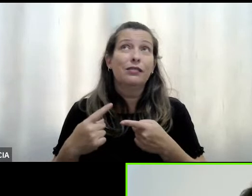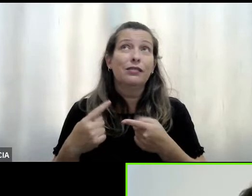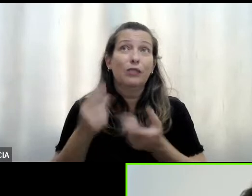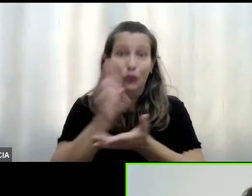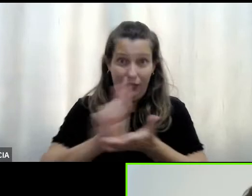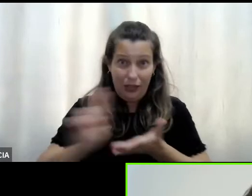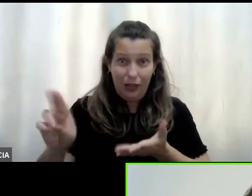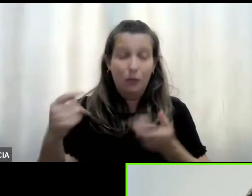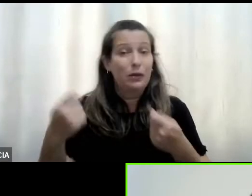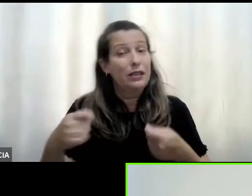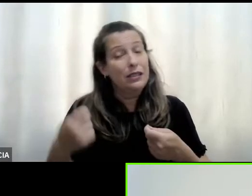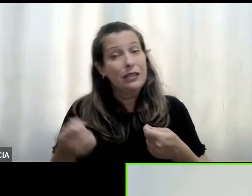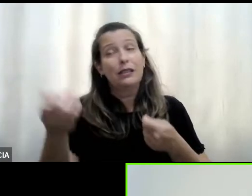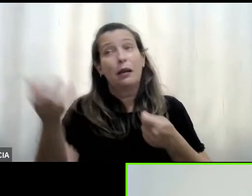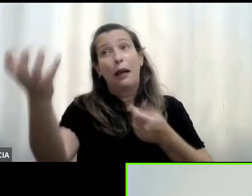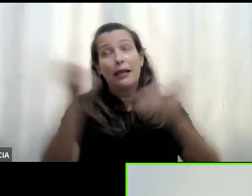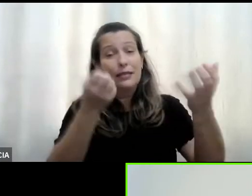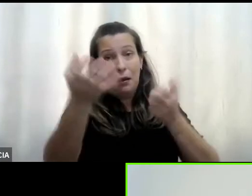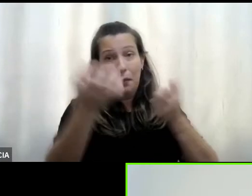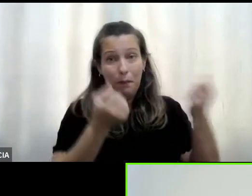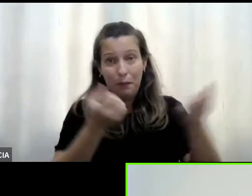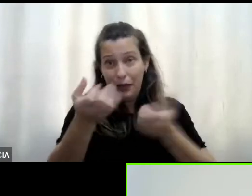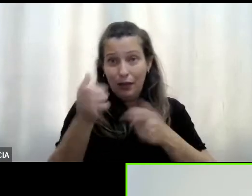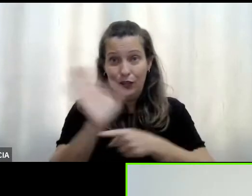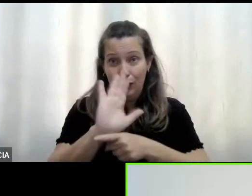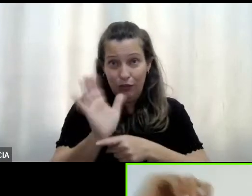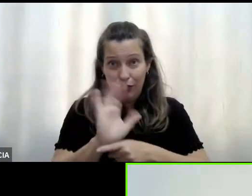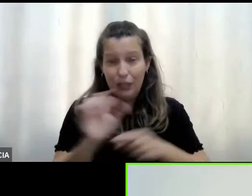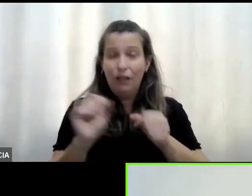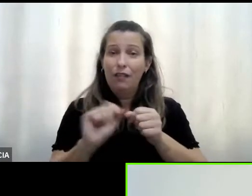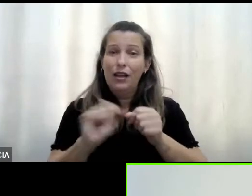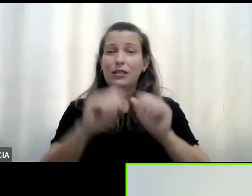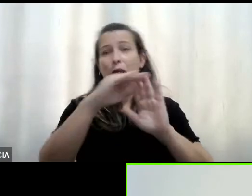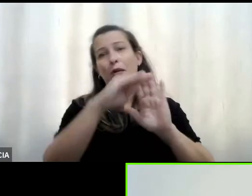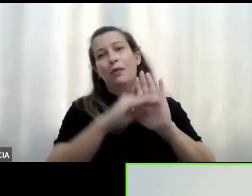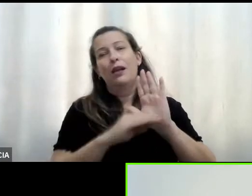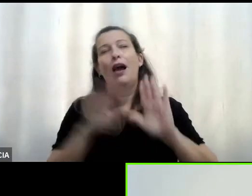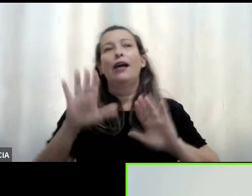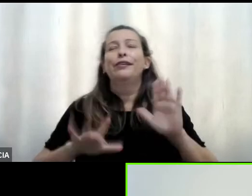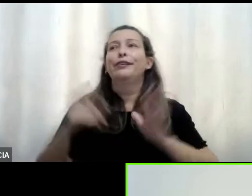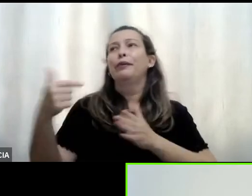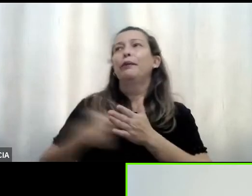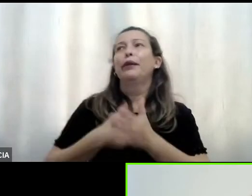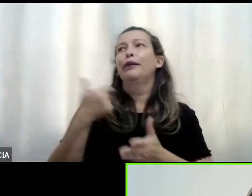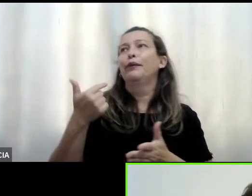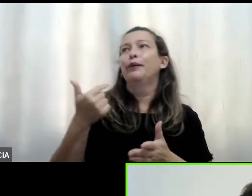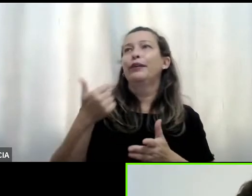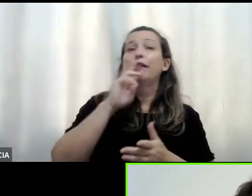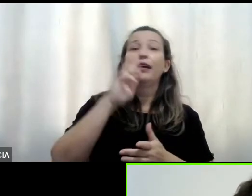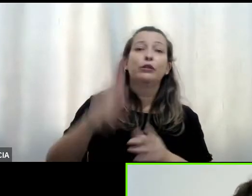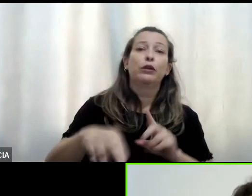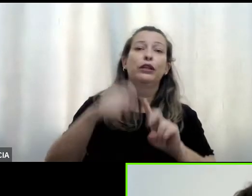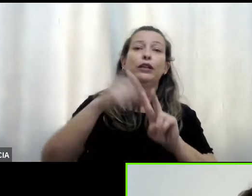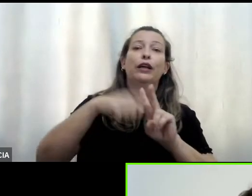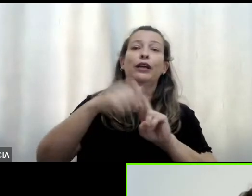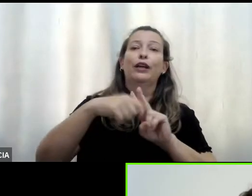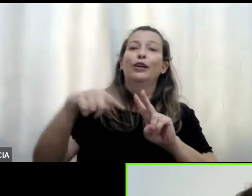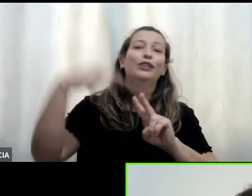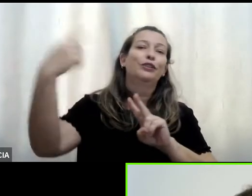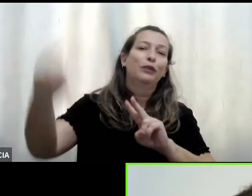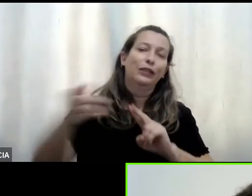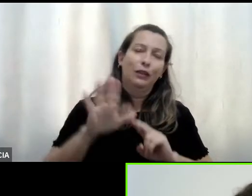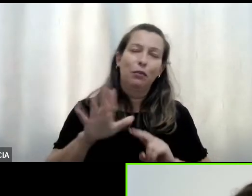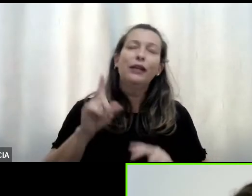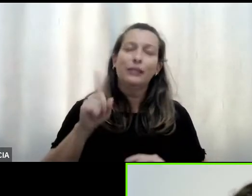VTs que chegam. Então, às vezes, uma pergunta que chegou vai ser respondida daqui a 2 meses. Mas é uma forma de responder também,